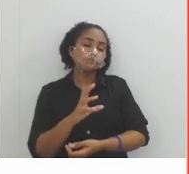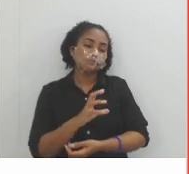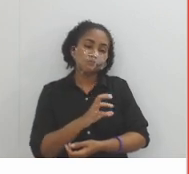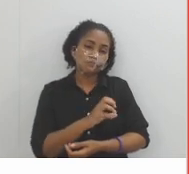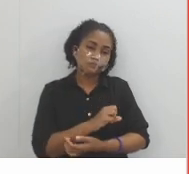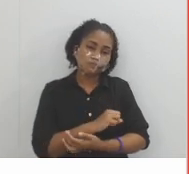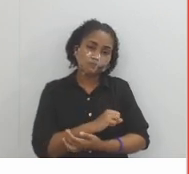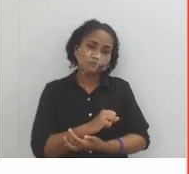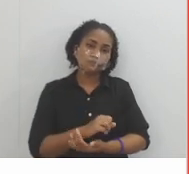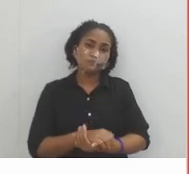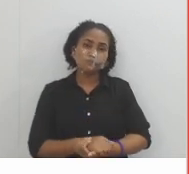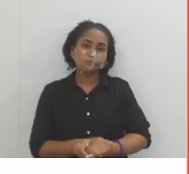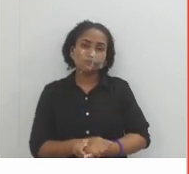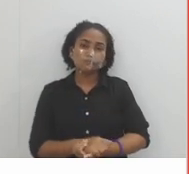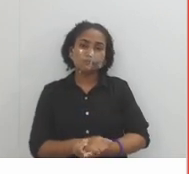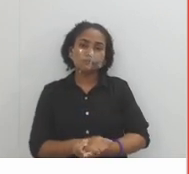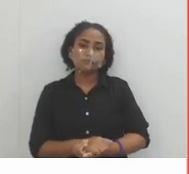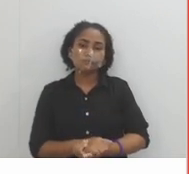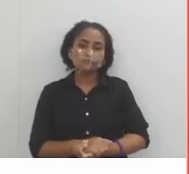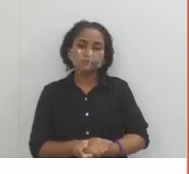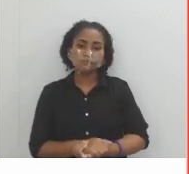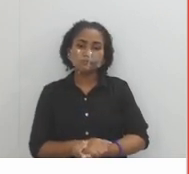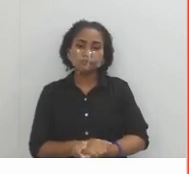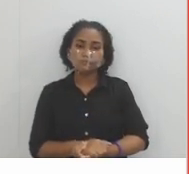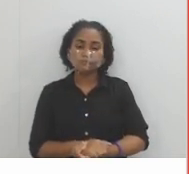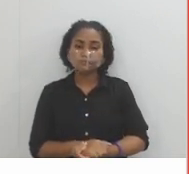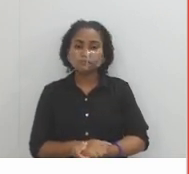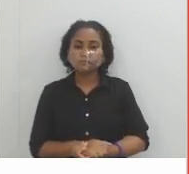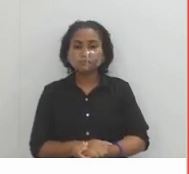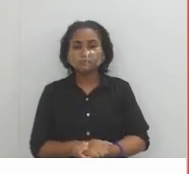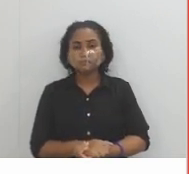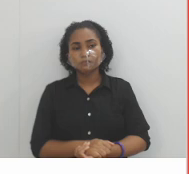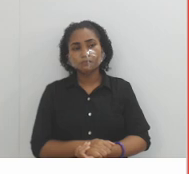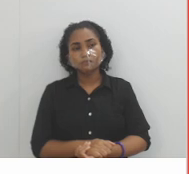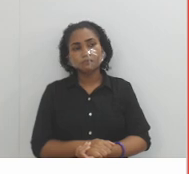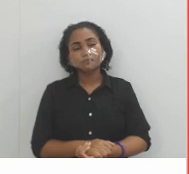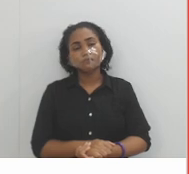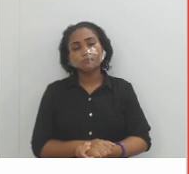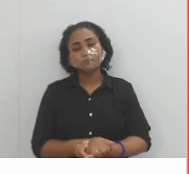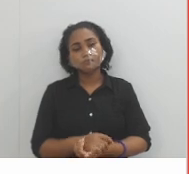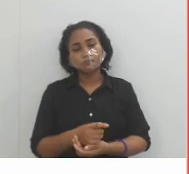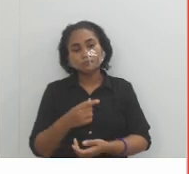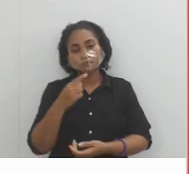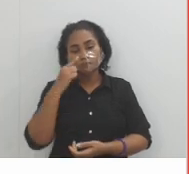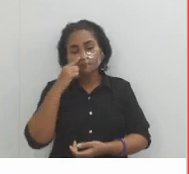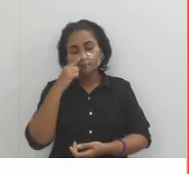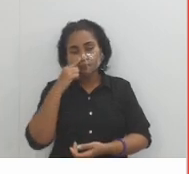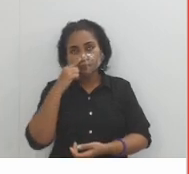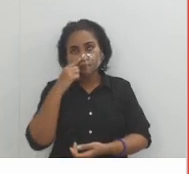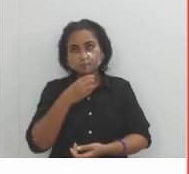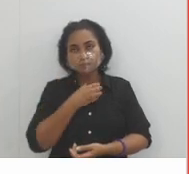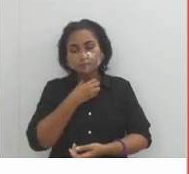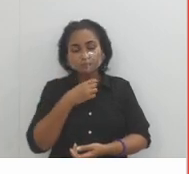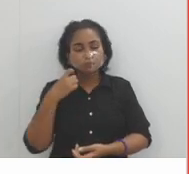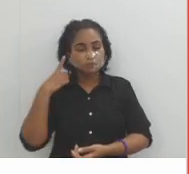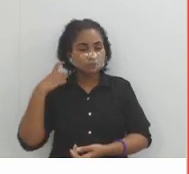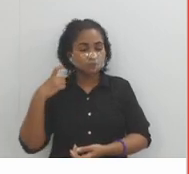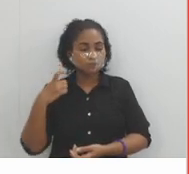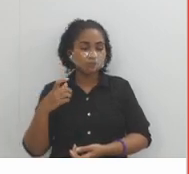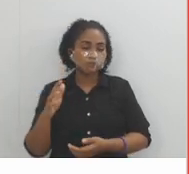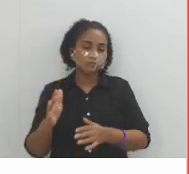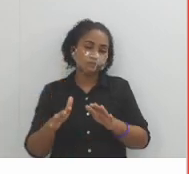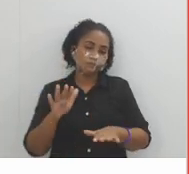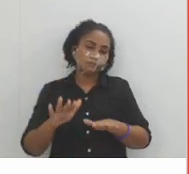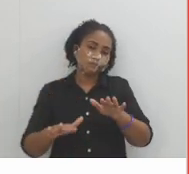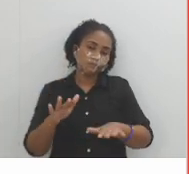Então, quando ocorre essa nasalização, né, a forma tem que ser no, na, nós, nas, dependendo